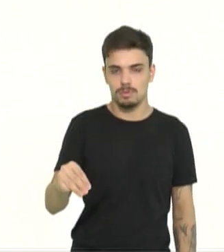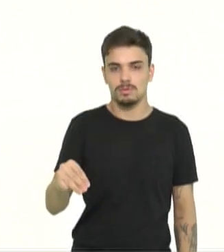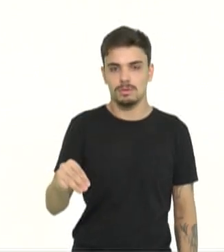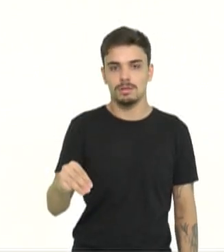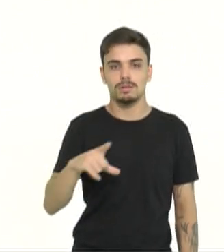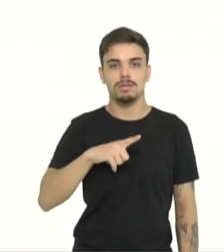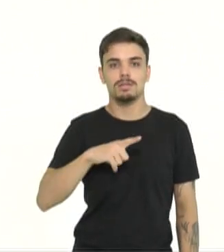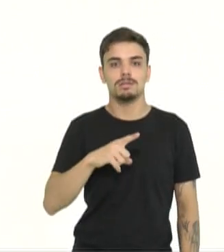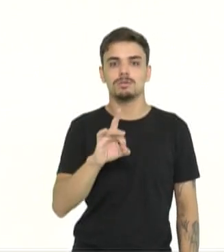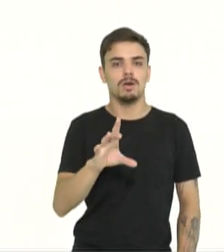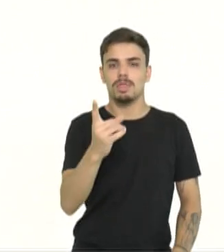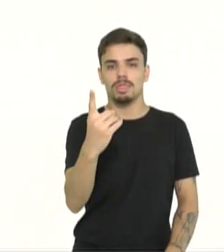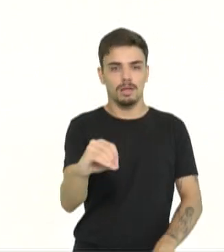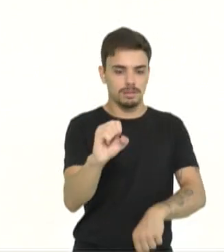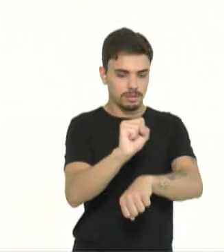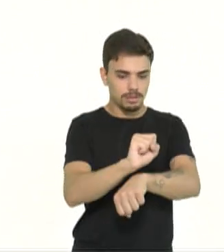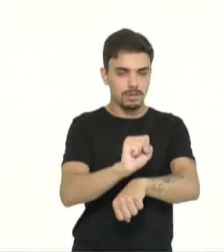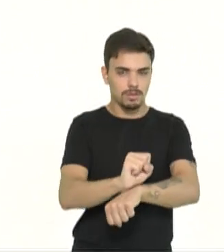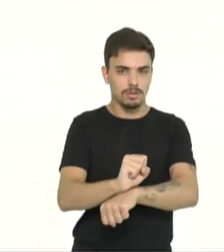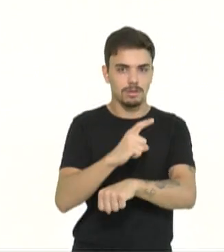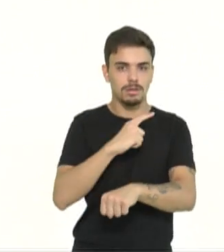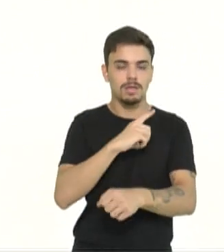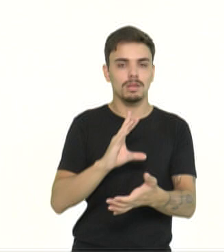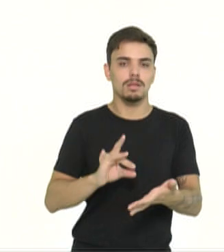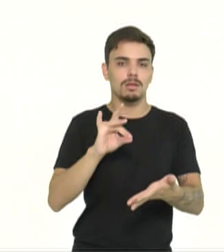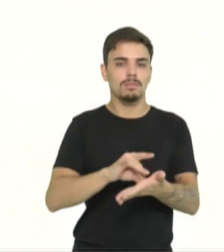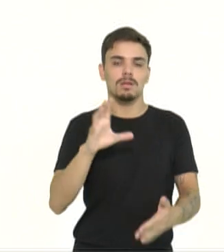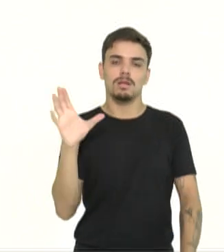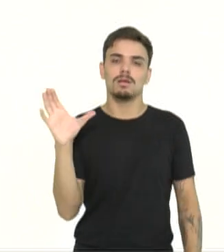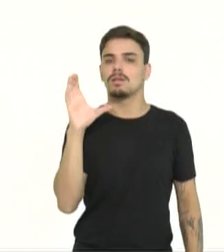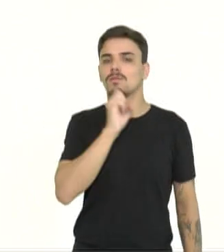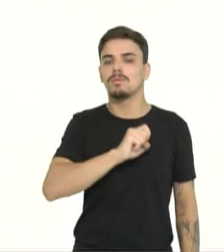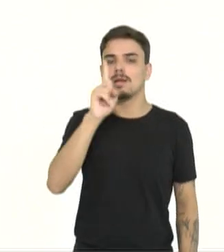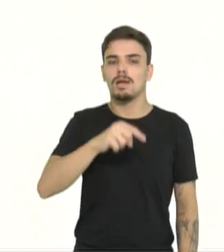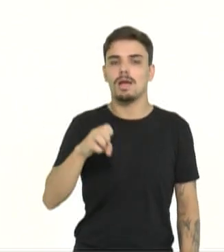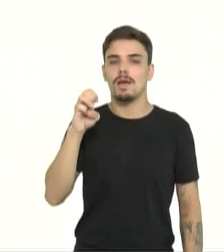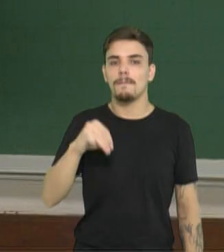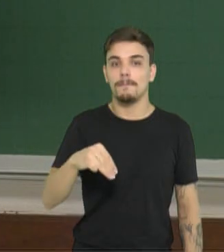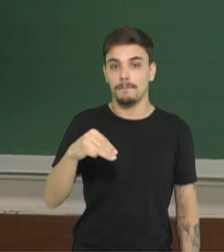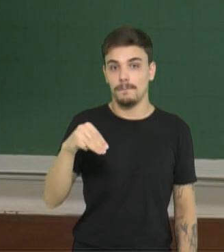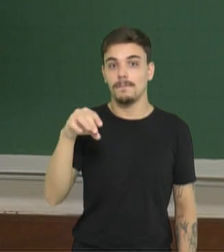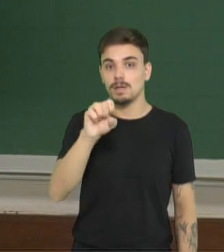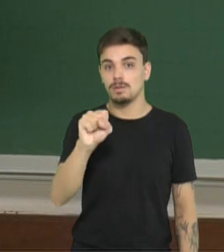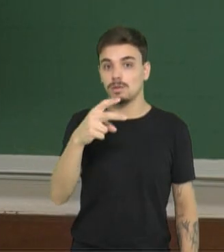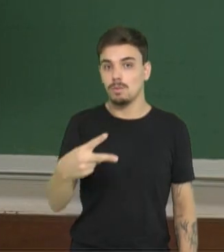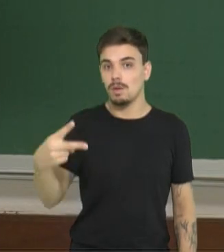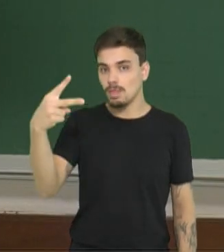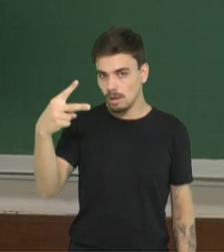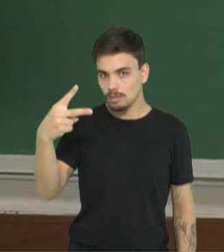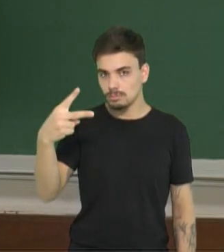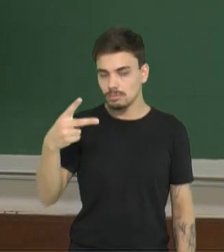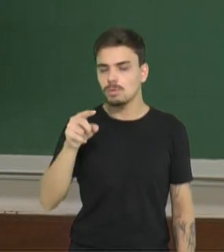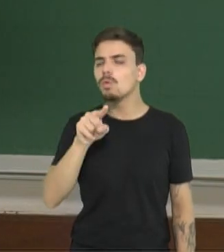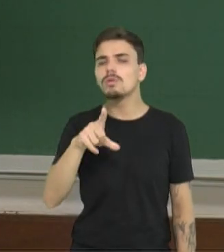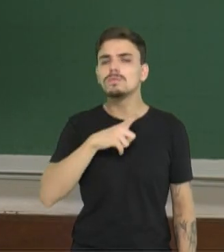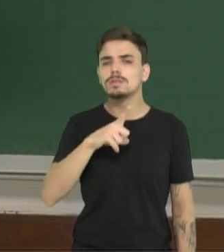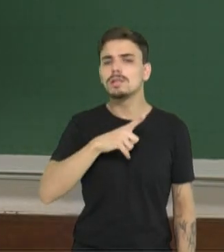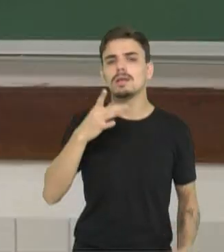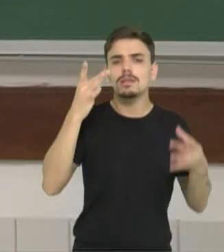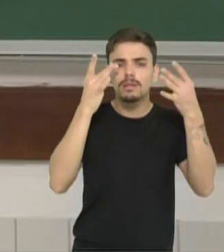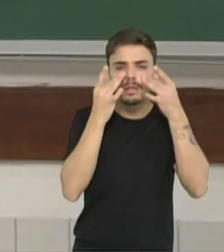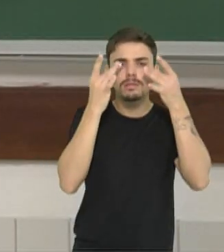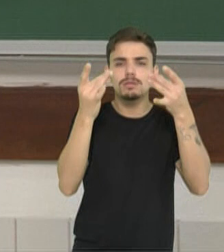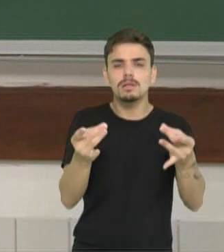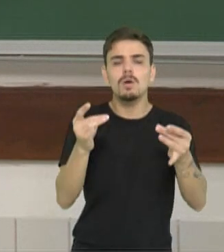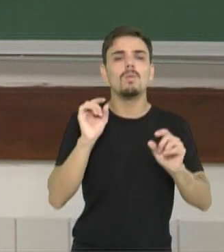segundos. Determine sua aceleração, que é sempre, né, em metros por segundo ao quadrado. O que você tem que prestar